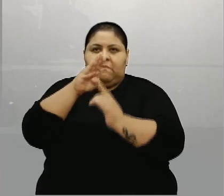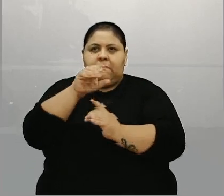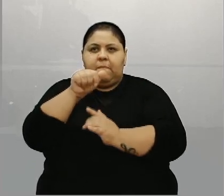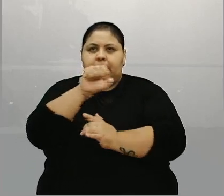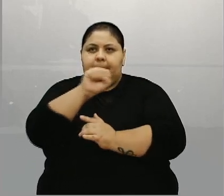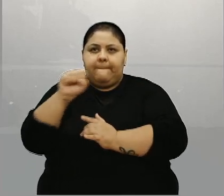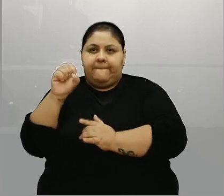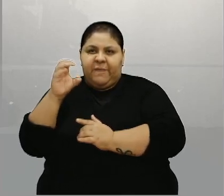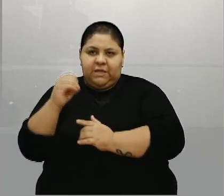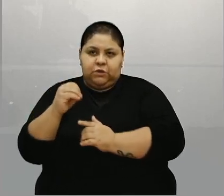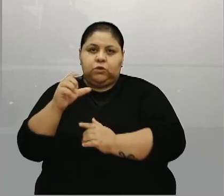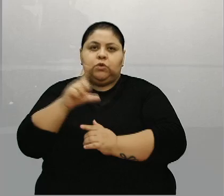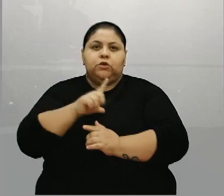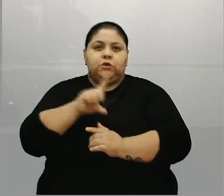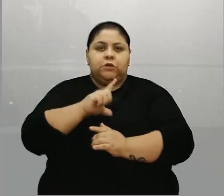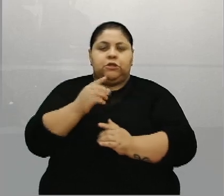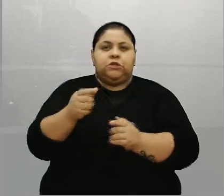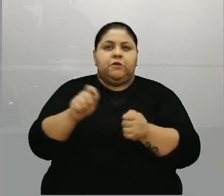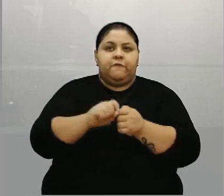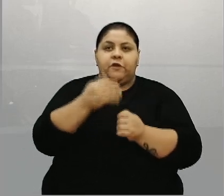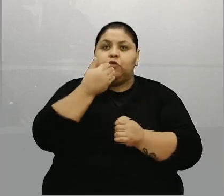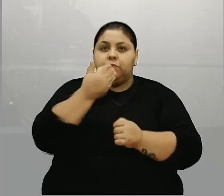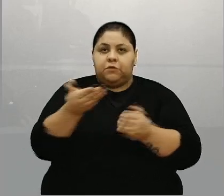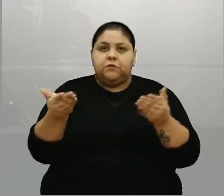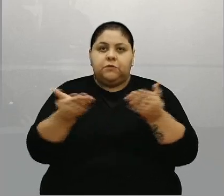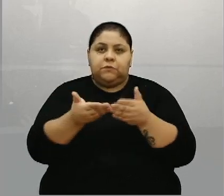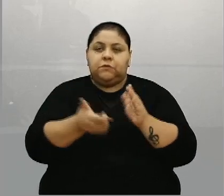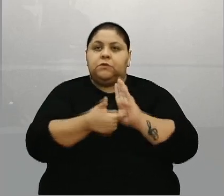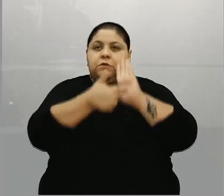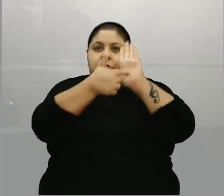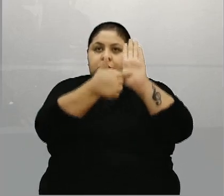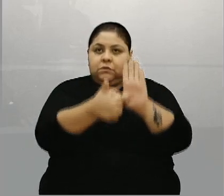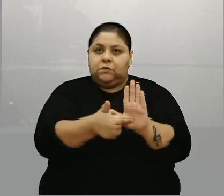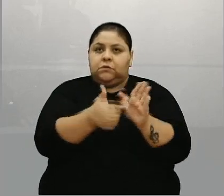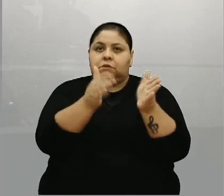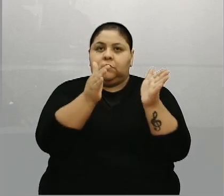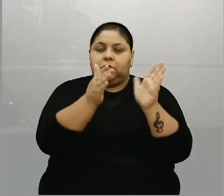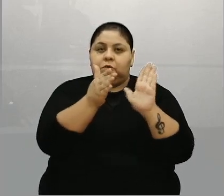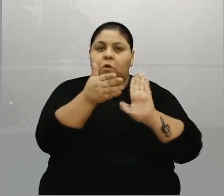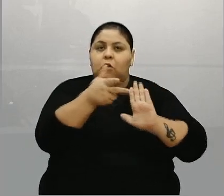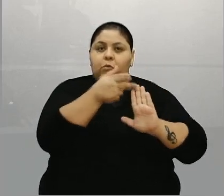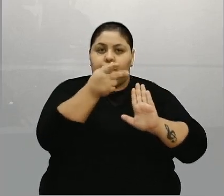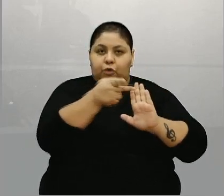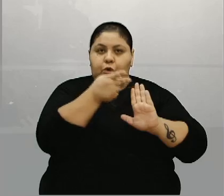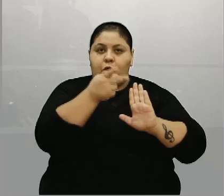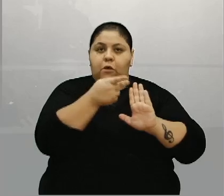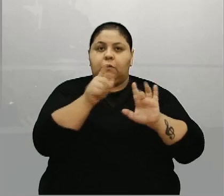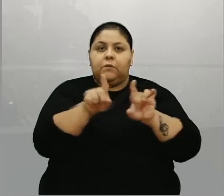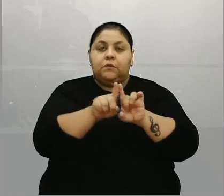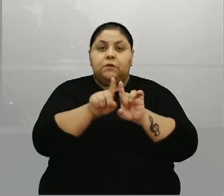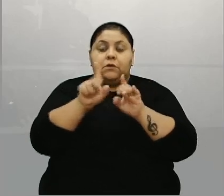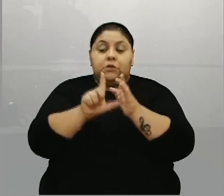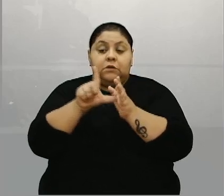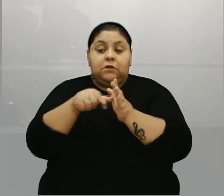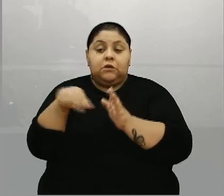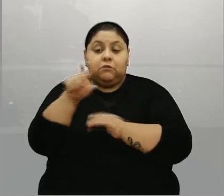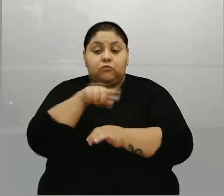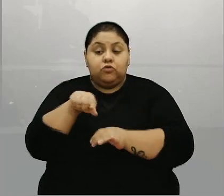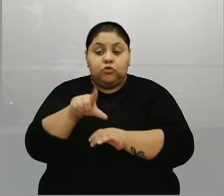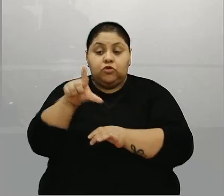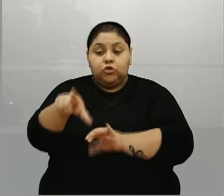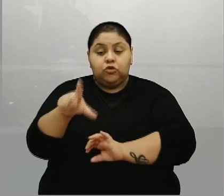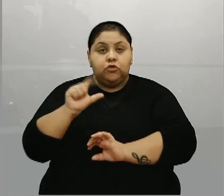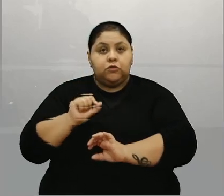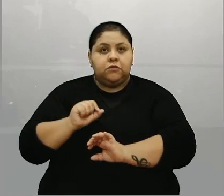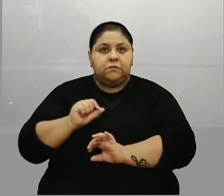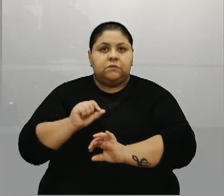tinha feito o pedido também, já apresentou lá o protocolo que ele tinha feito. E após nós decidimos